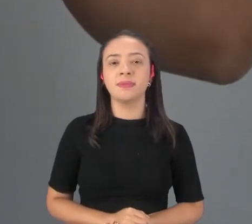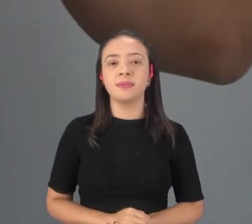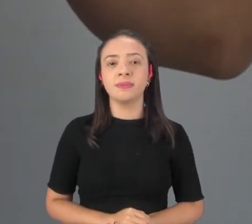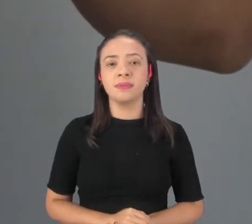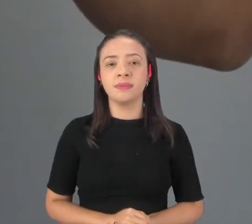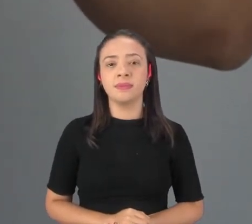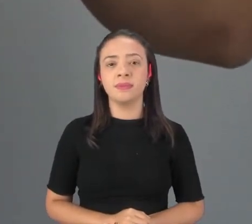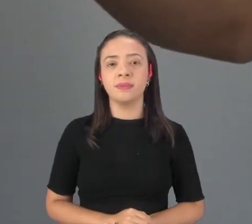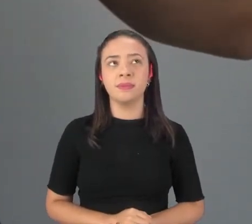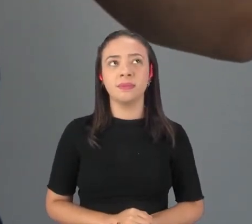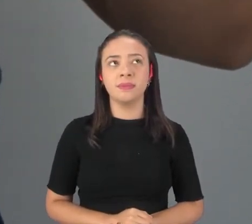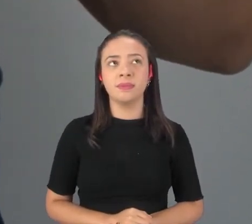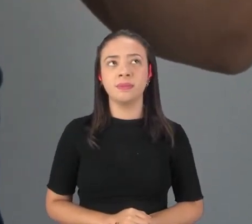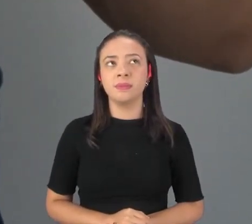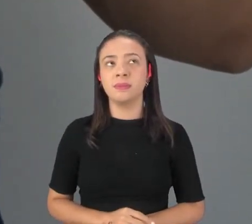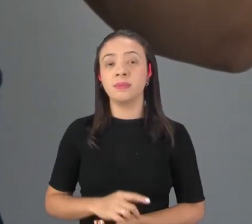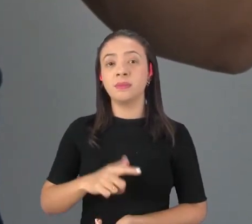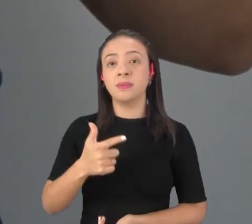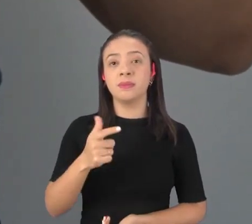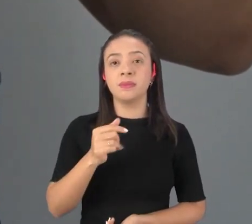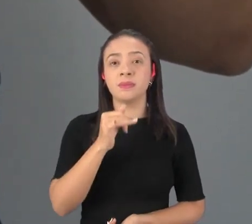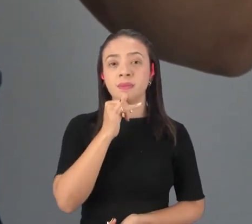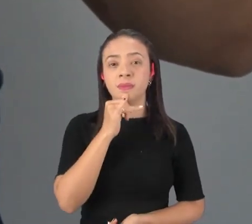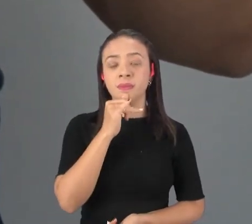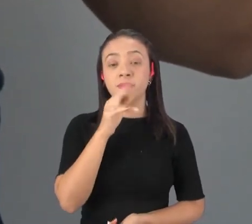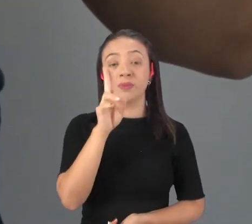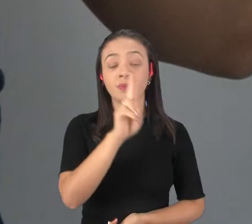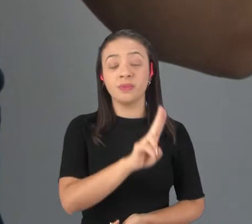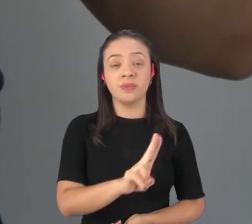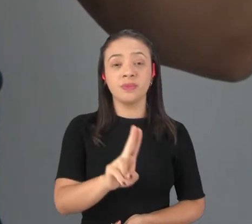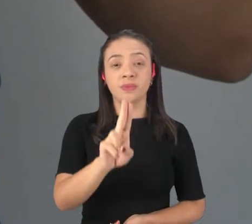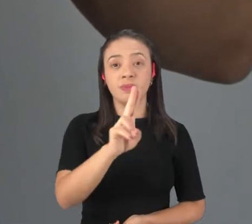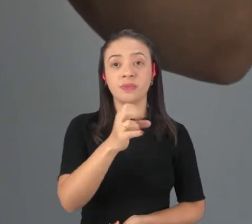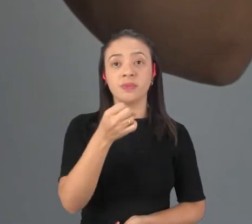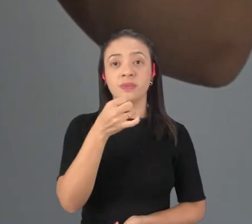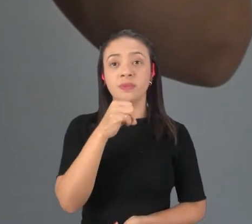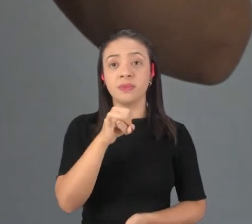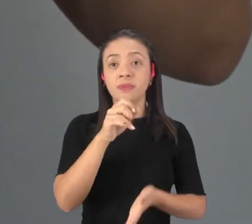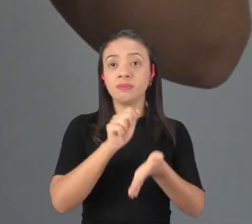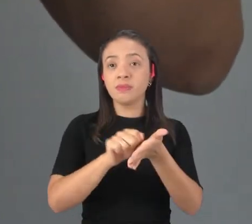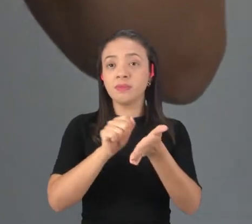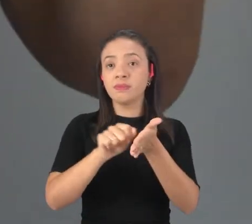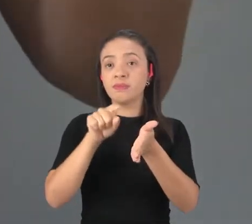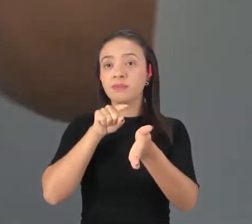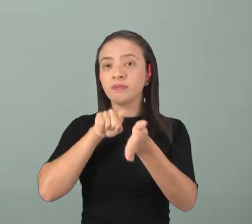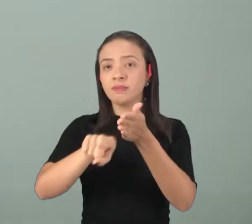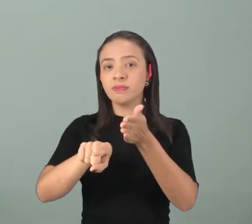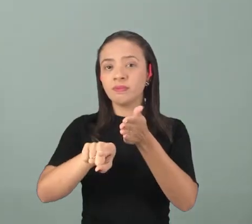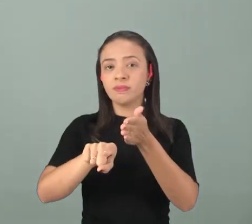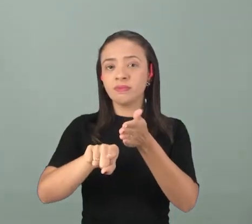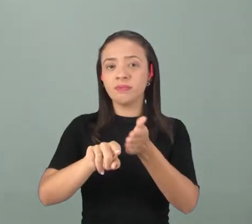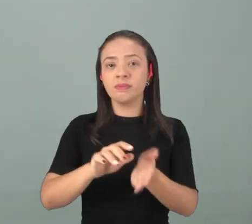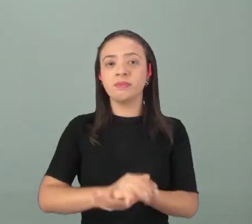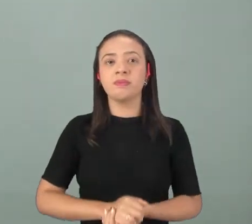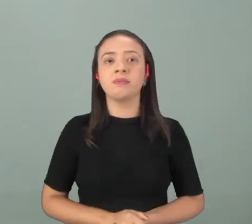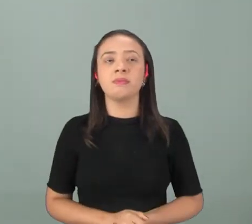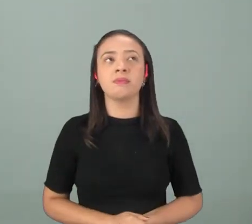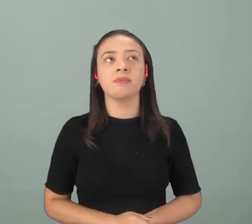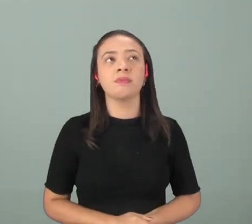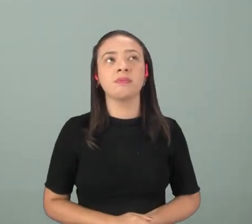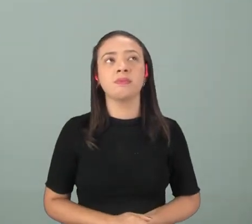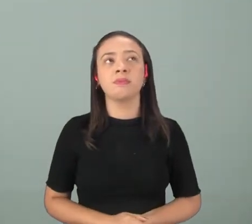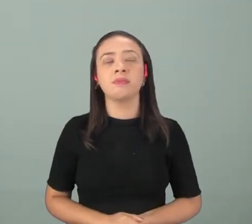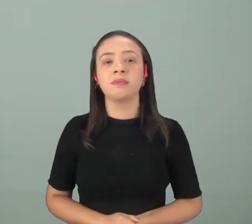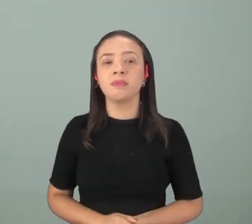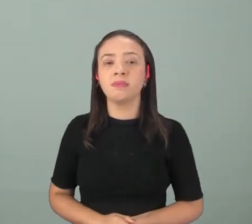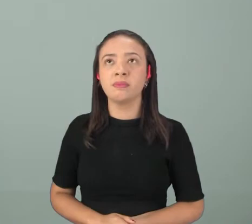ó. Pra gente ver a próxima peça que eu vou usar. Usado quando está se escrevendo uma pergunta. Então, é a próxima peça. Então, eu vou colocar